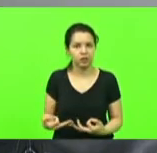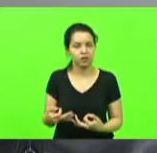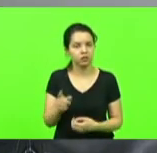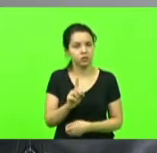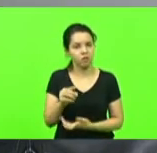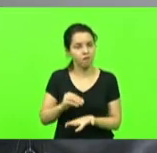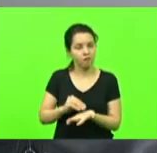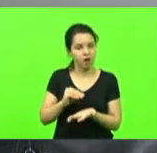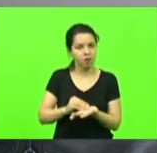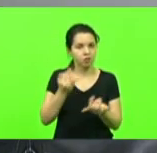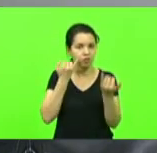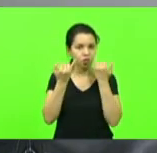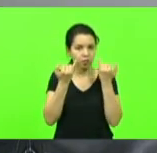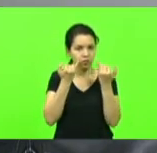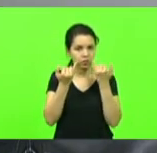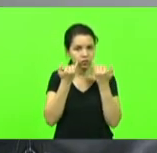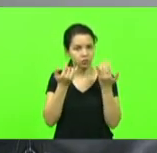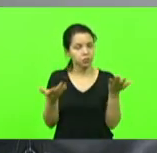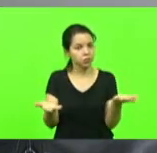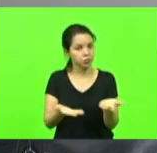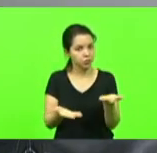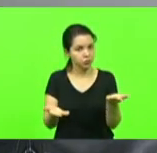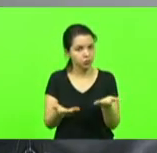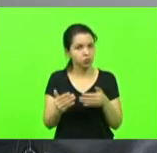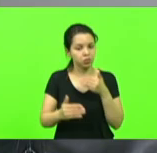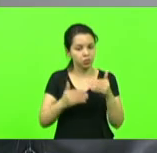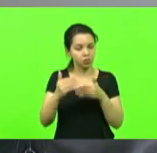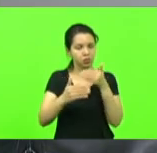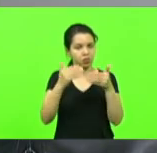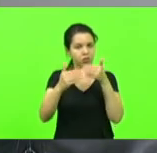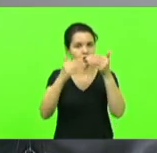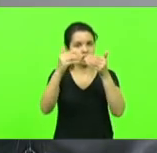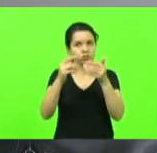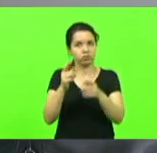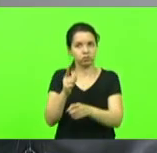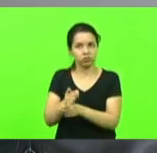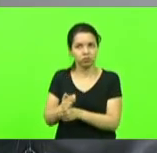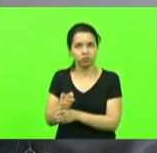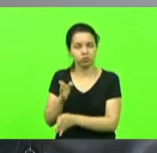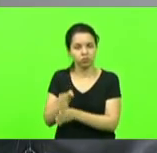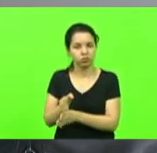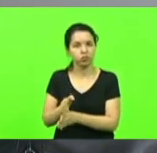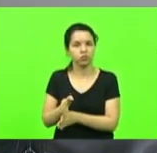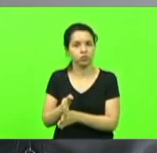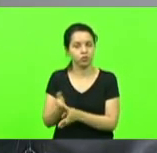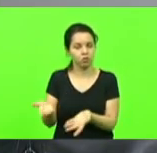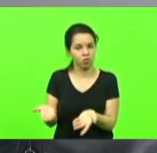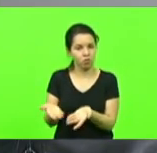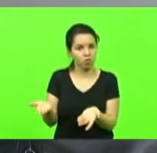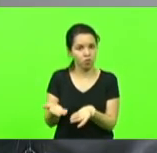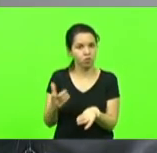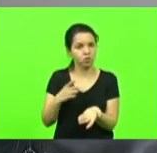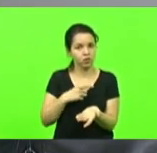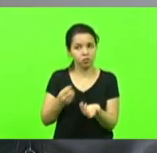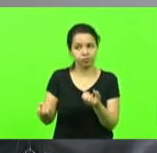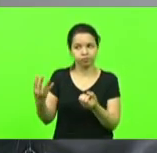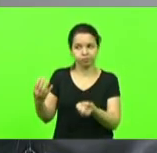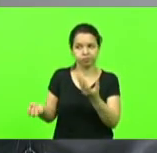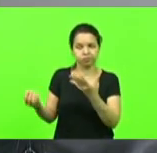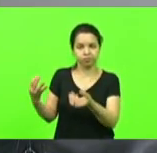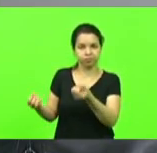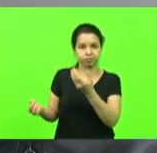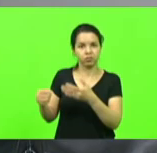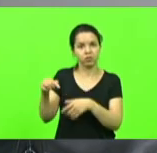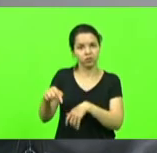informações. Hoje em dia, com o progresso diagnóstico, está aí. Então, estão explodindo o número de casos espalhados no Estado,